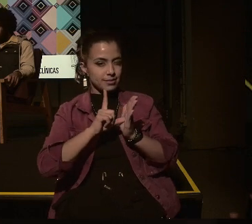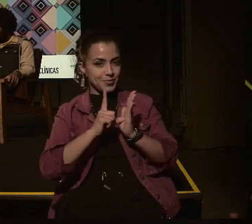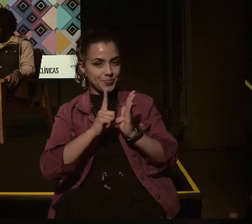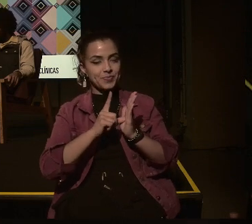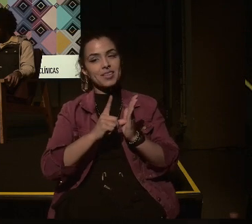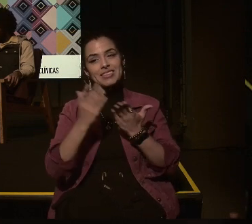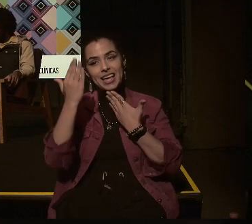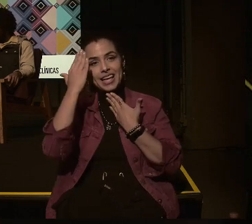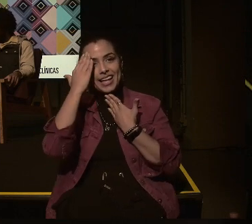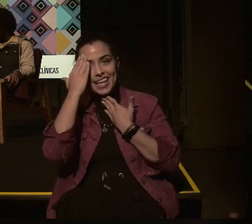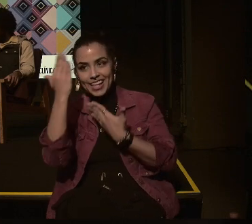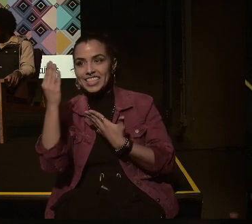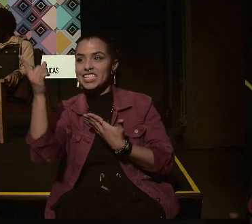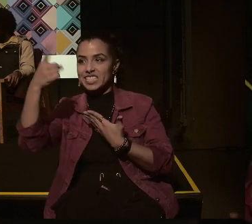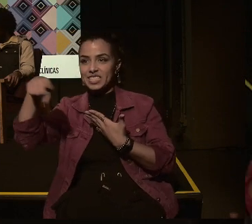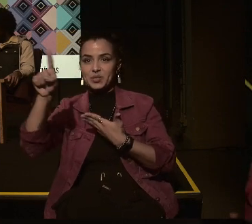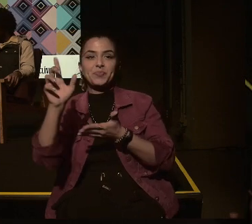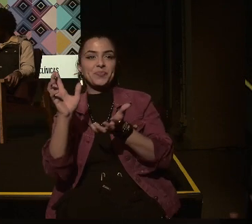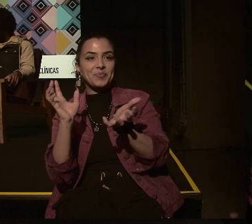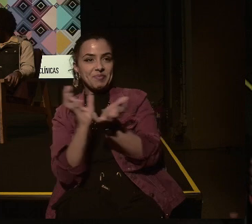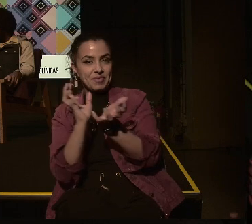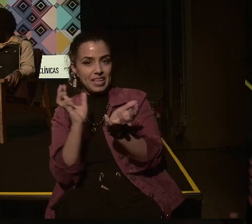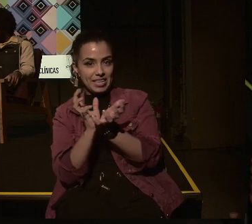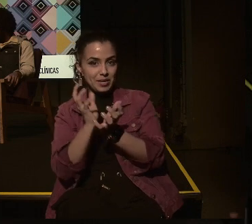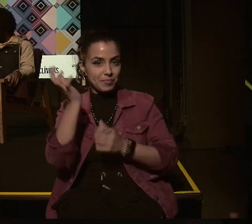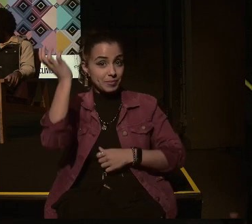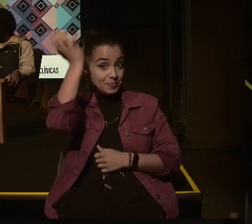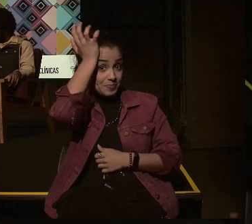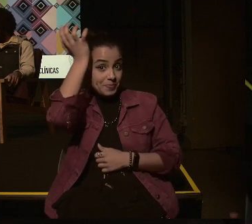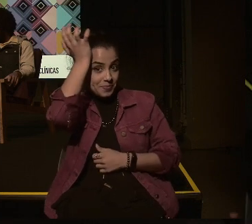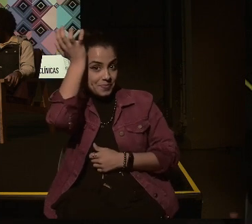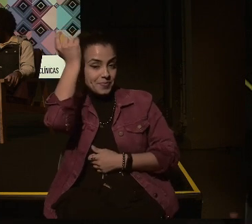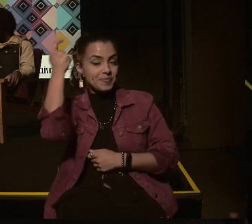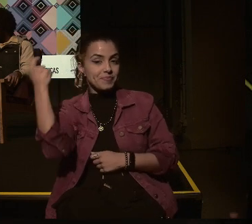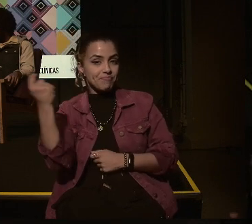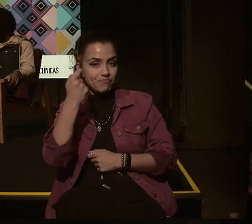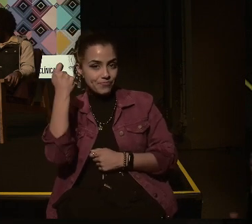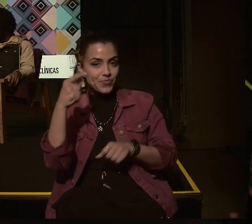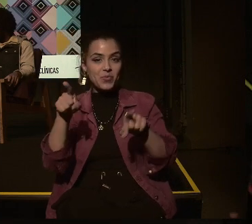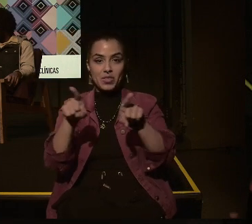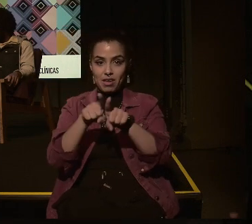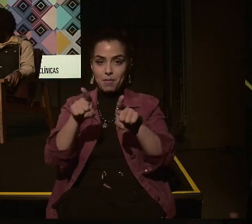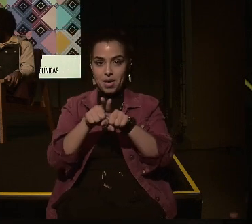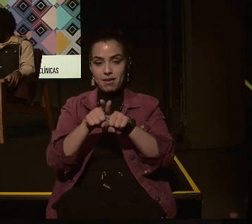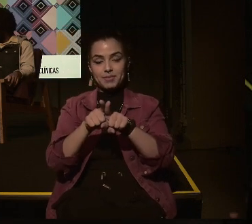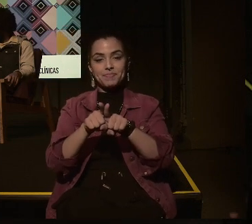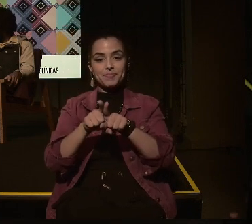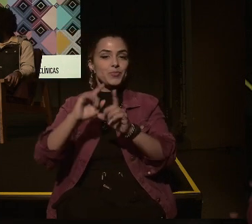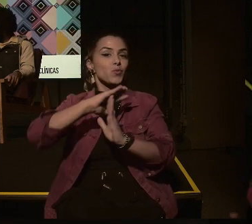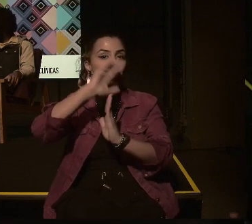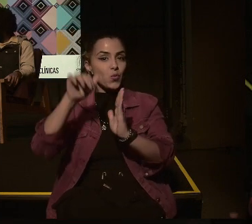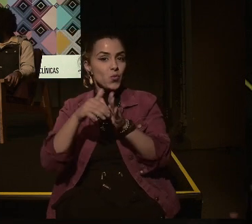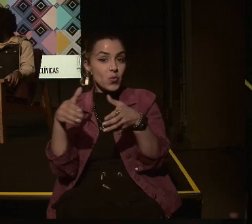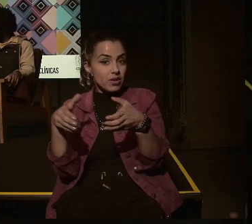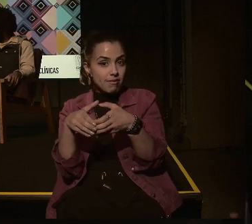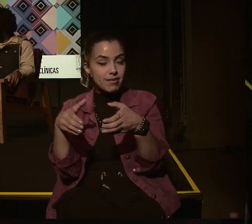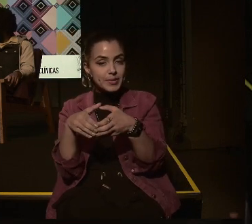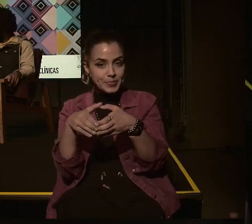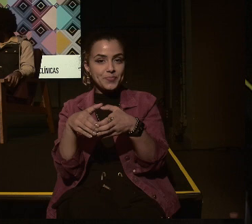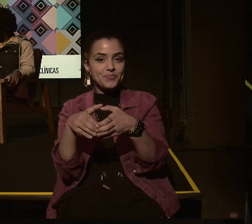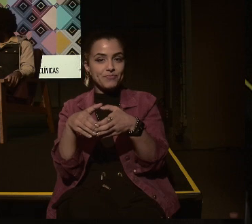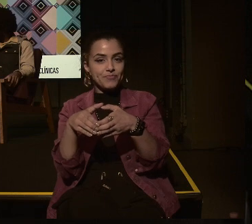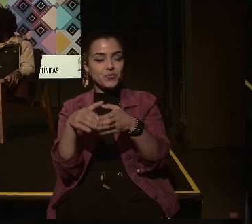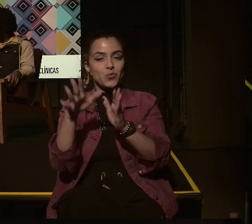queria agradecer também à equipe do SESC Avenida Paulista, à Edição, toda a equipe